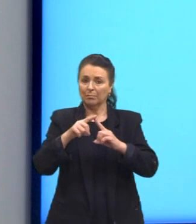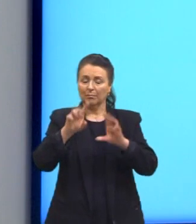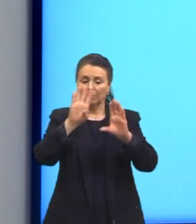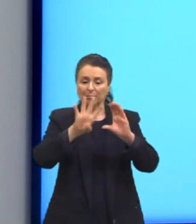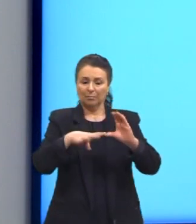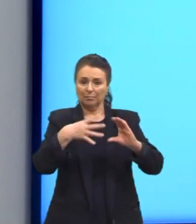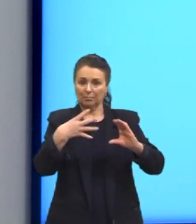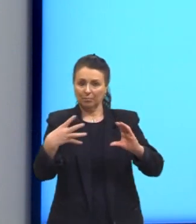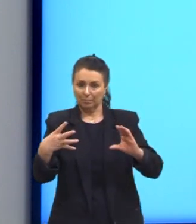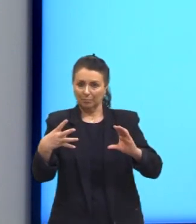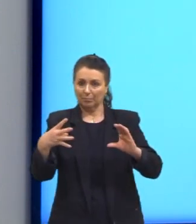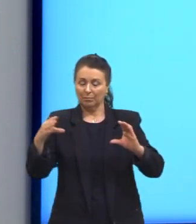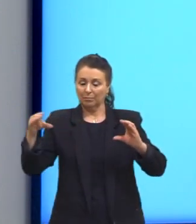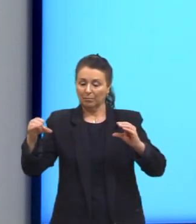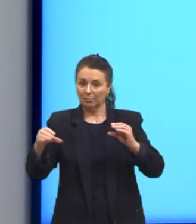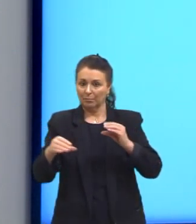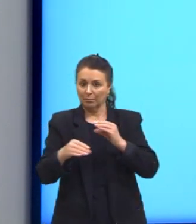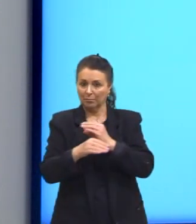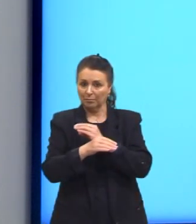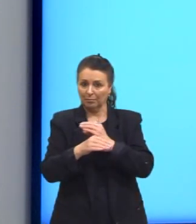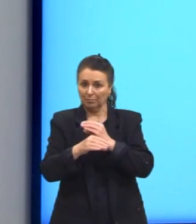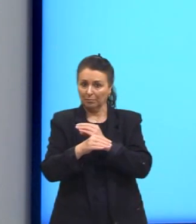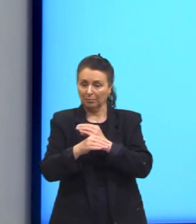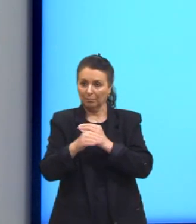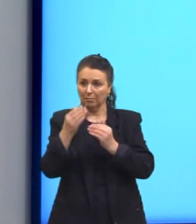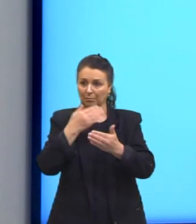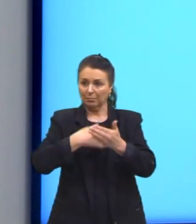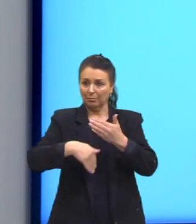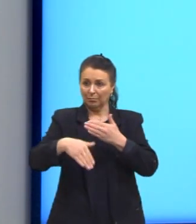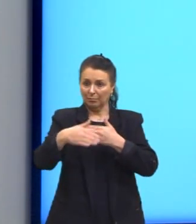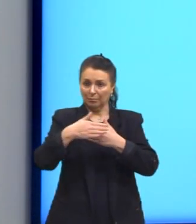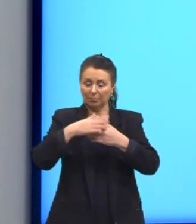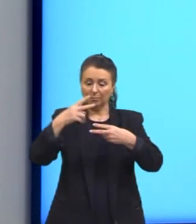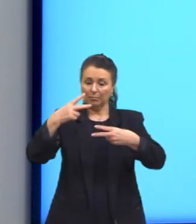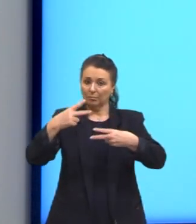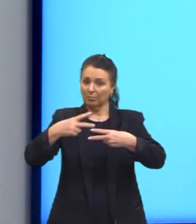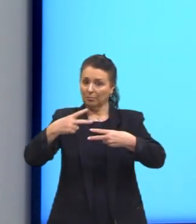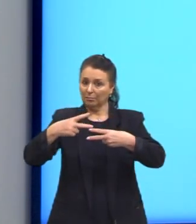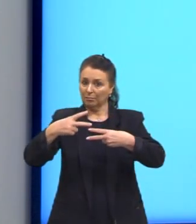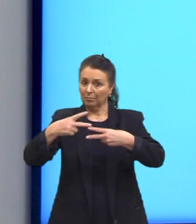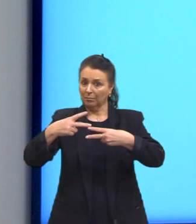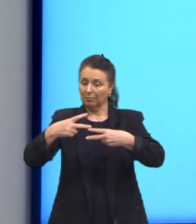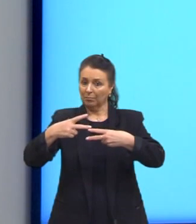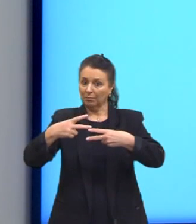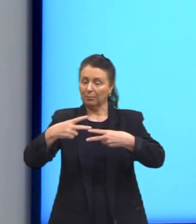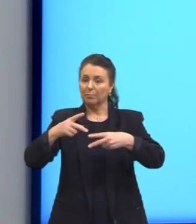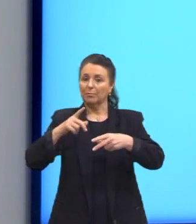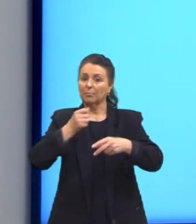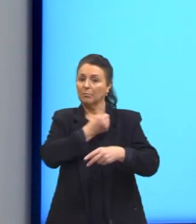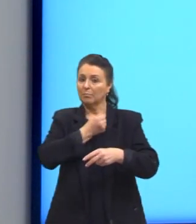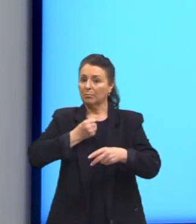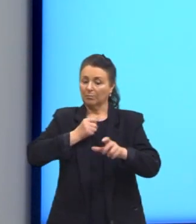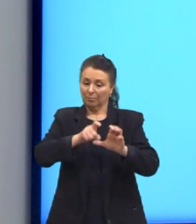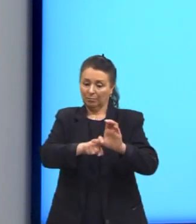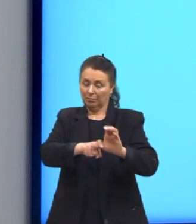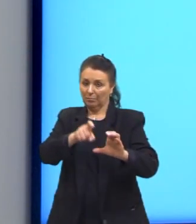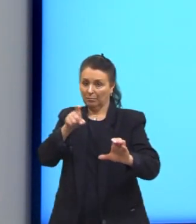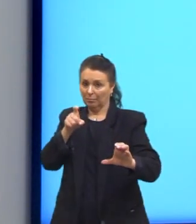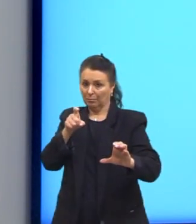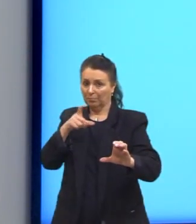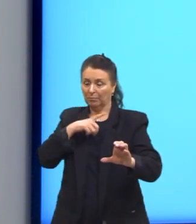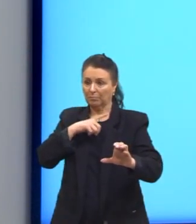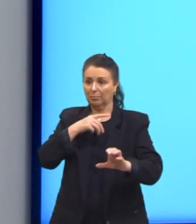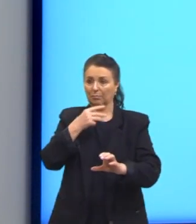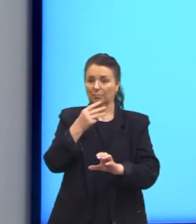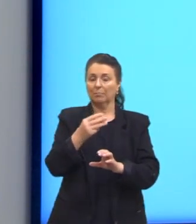matriz completa. Aí eu coloco todos os coeficientes, né, e o termo independente. Aí teríamos